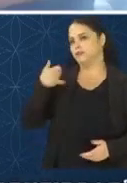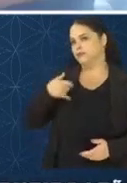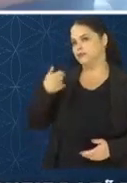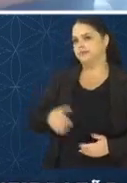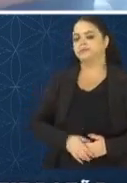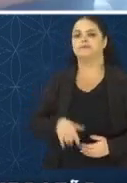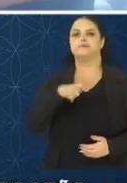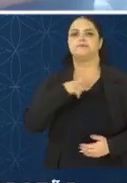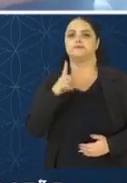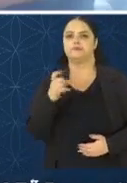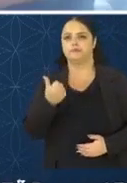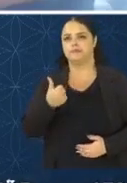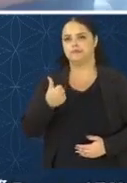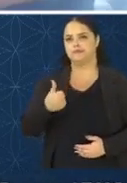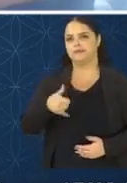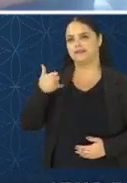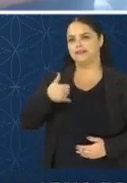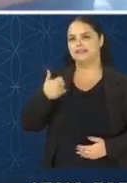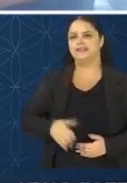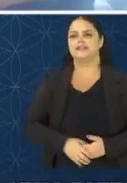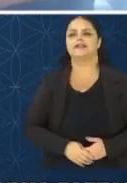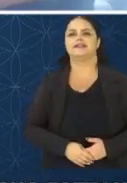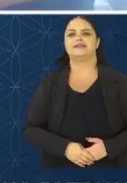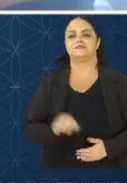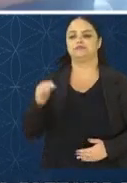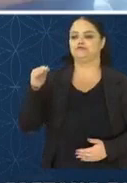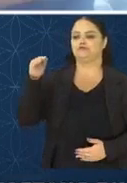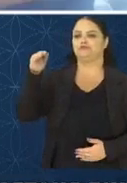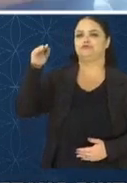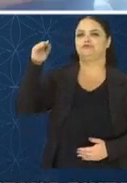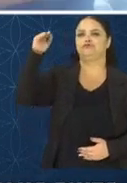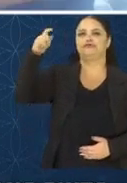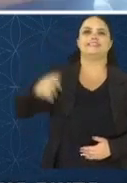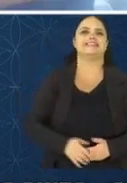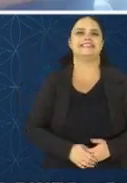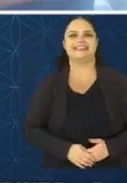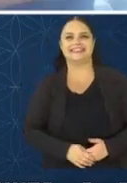tem 16 anos que